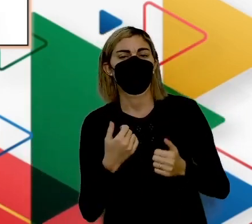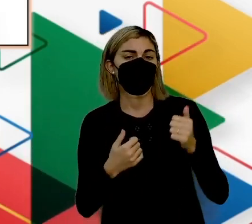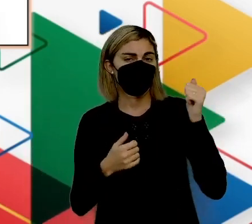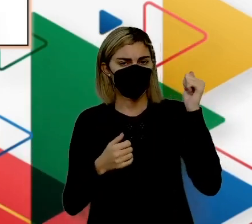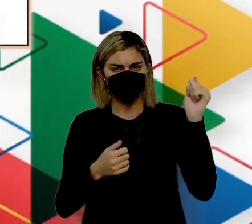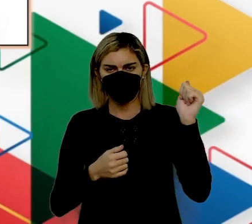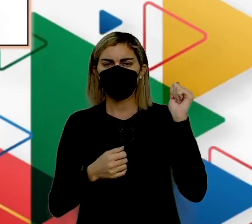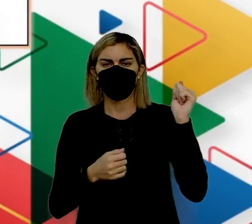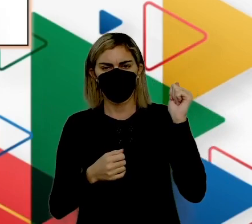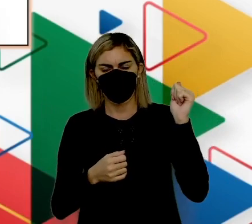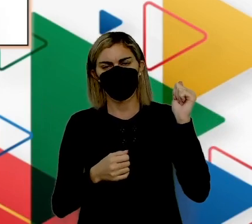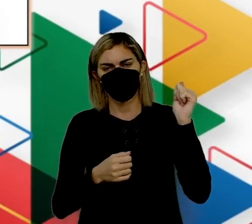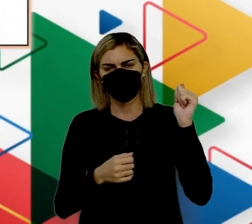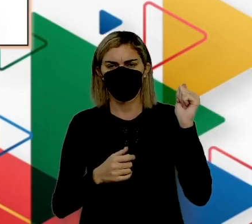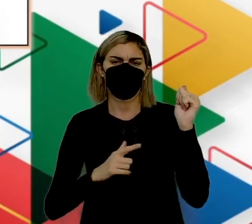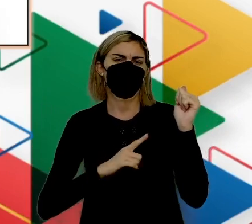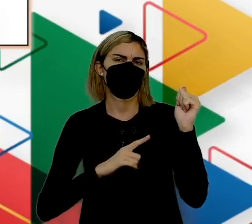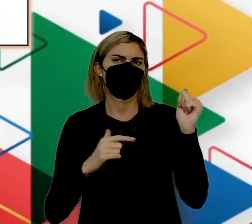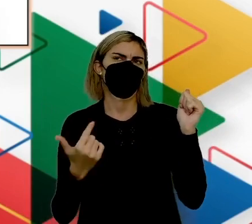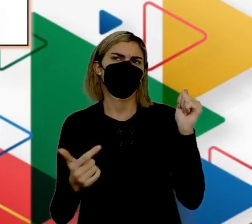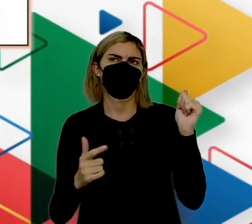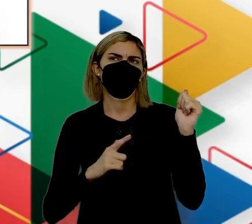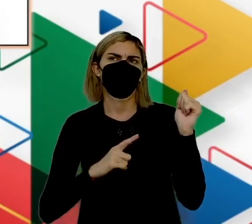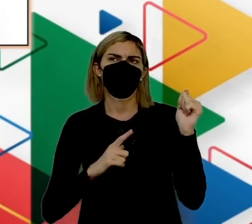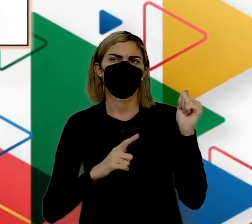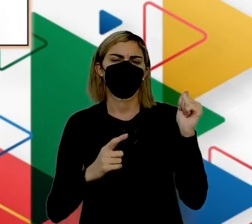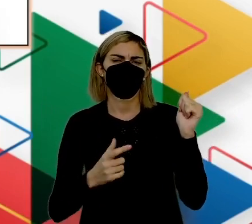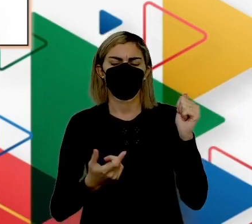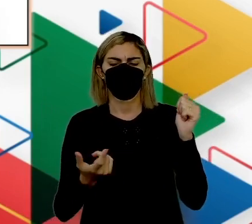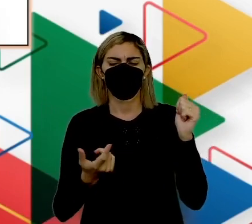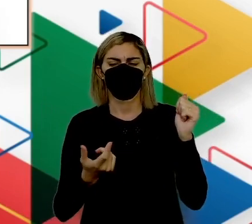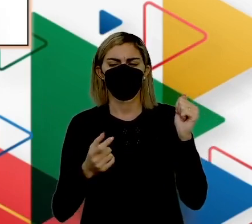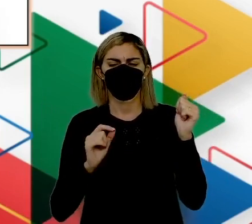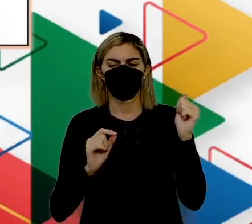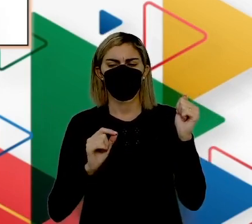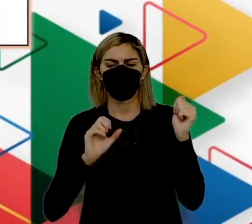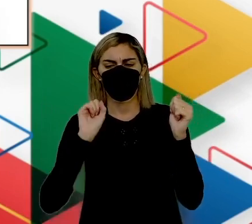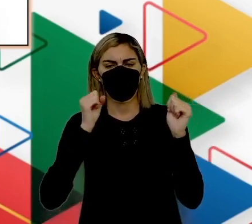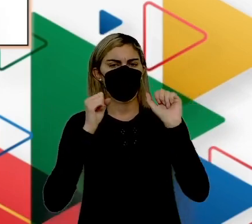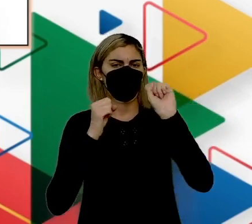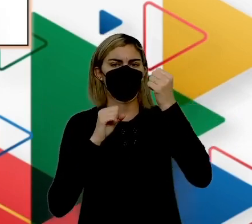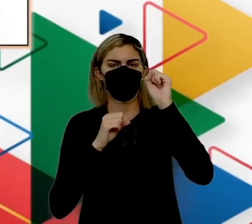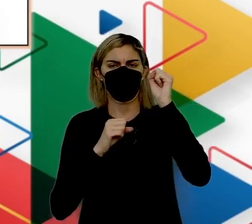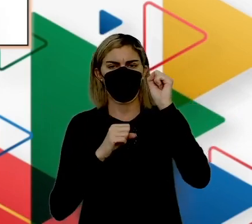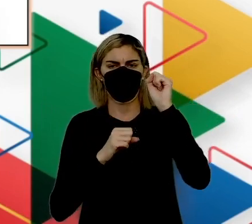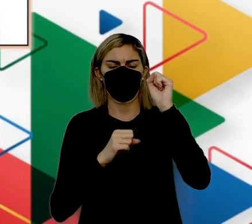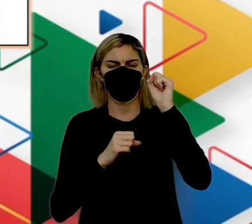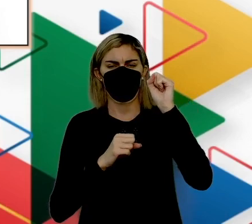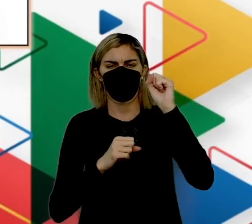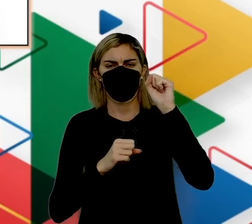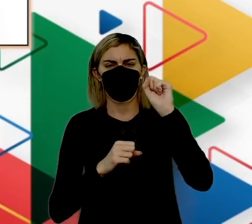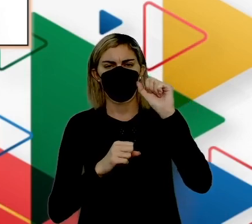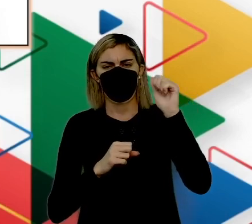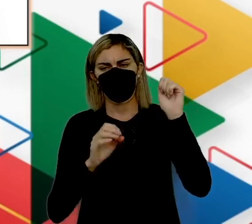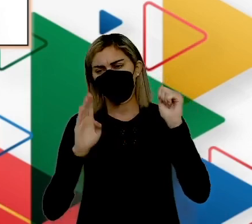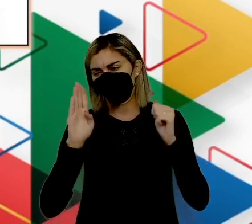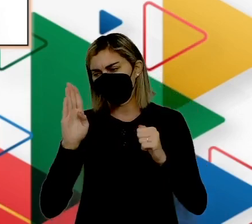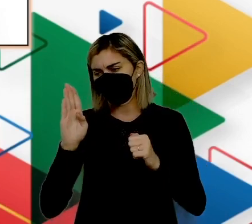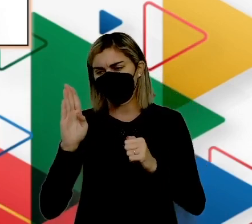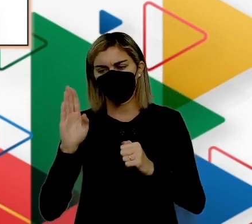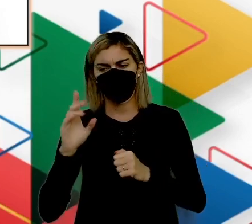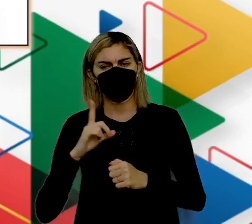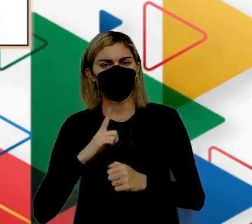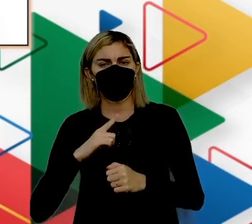A tu tenha 8 coulomb. 8. Vamos supor que em B tu